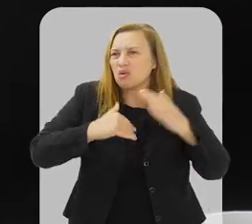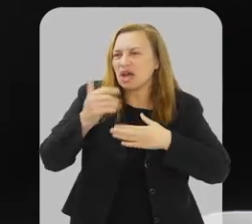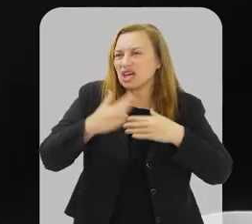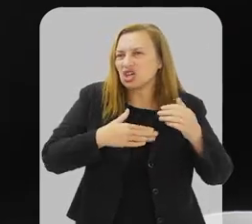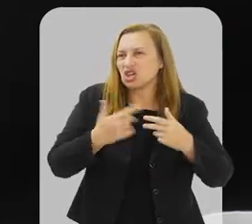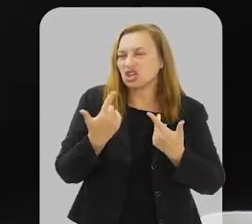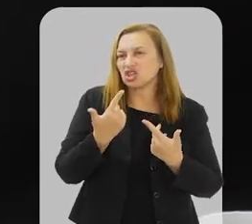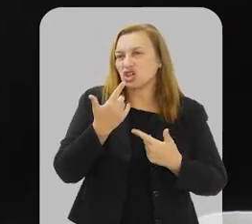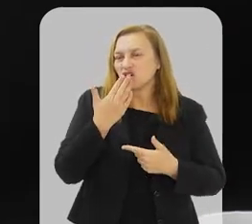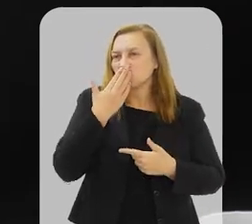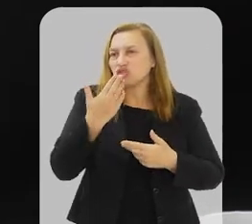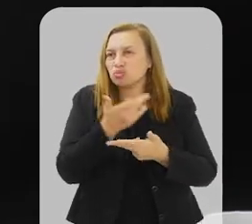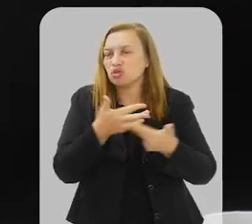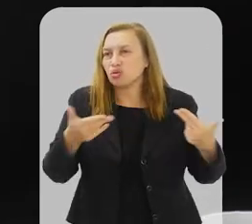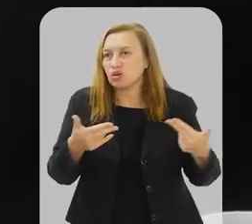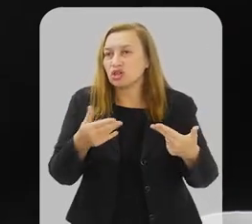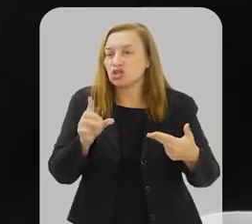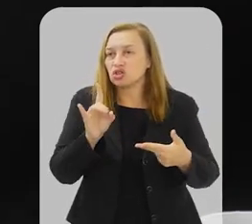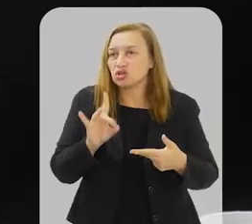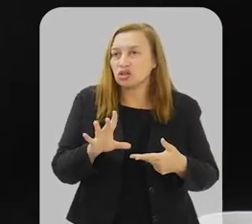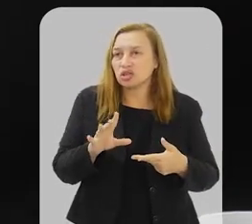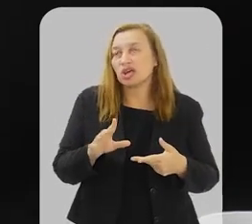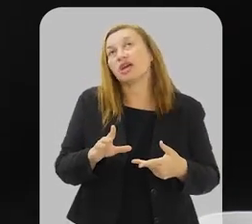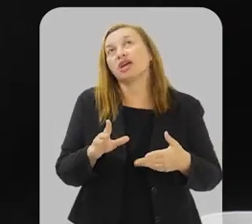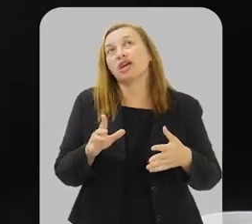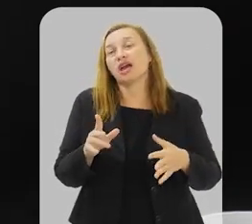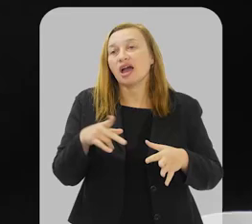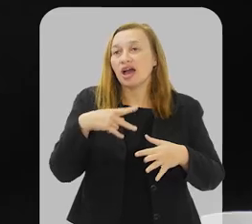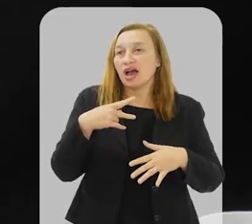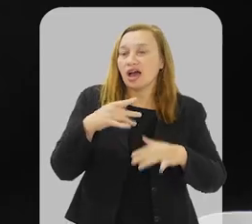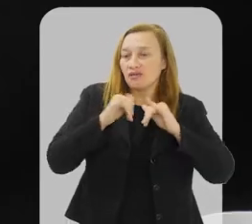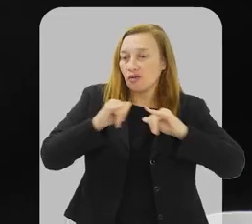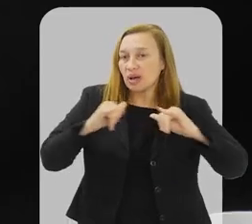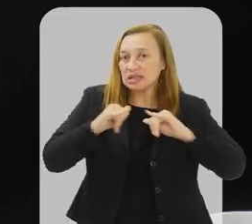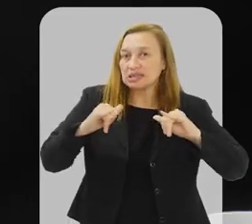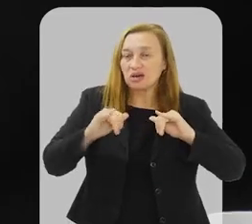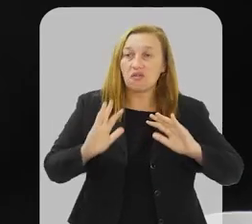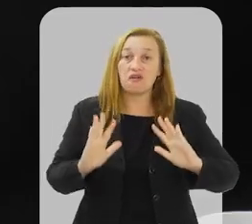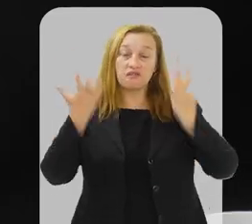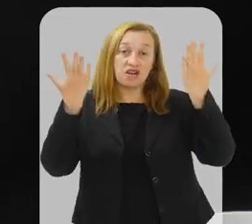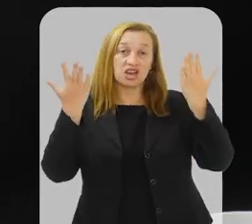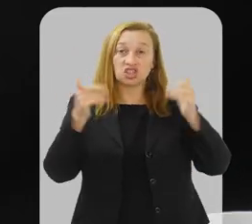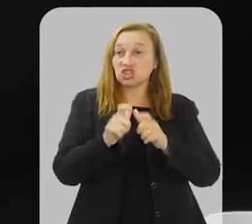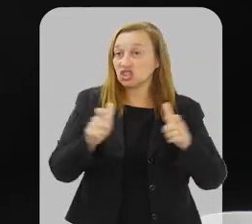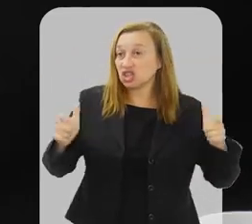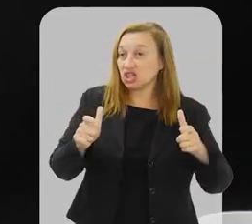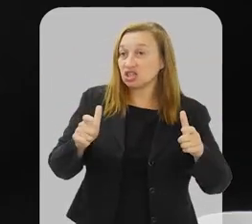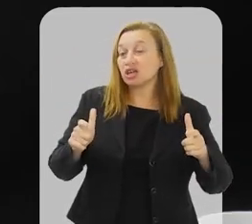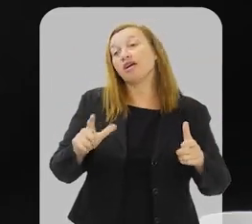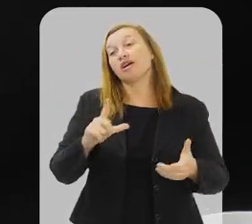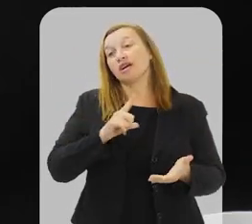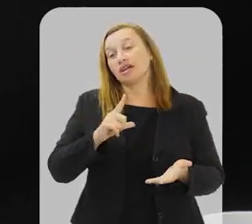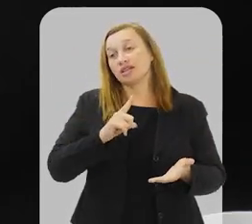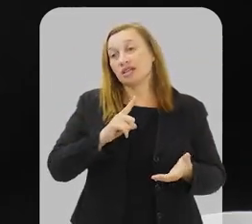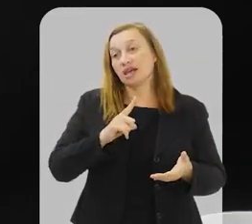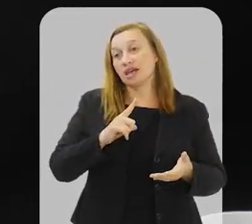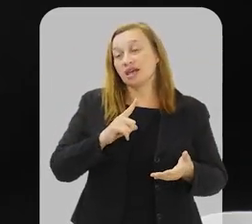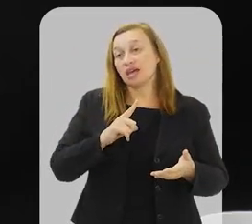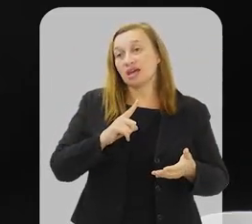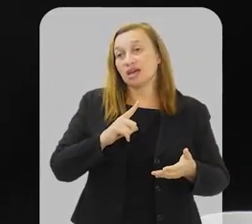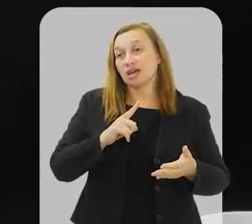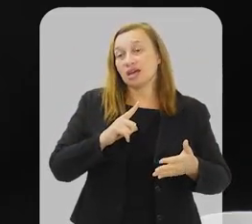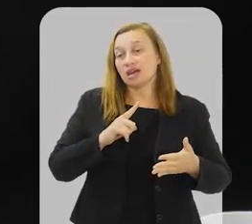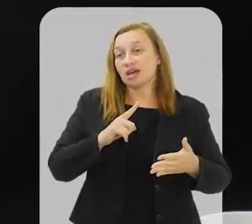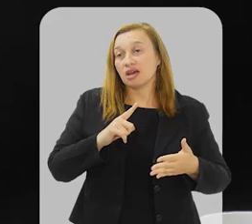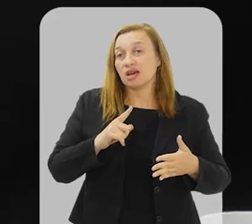de definição a gente só tem o discurso de que é uma grande festa e de que tem recursos pr pra sociedade mas o